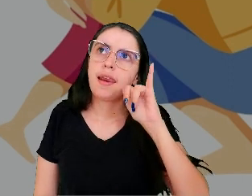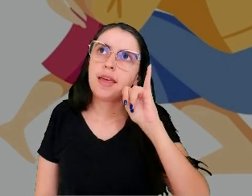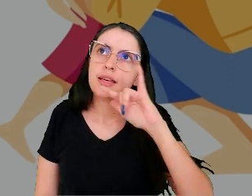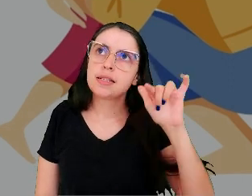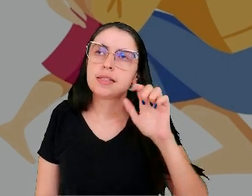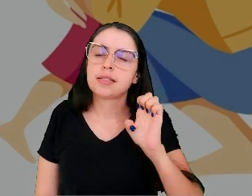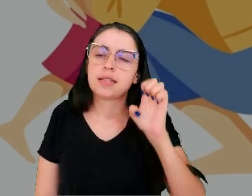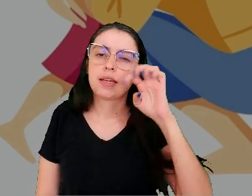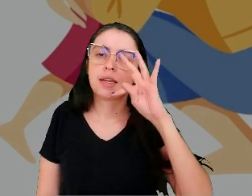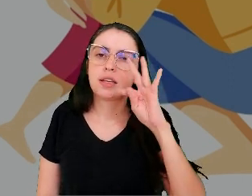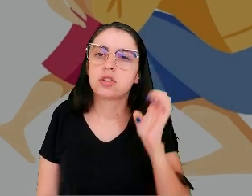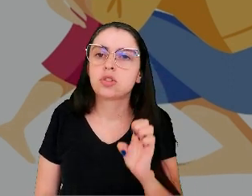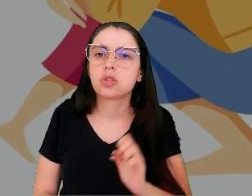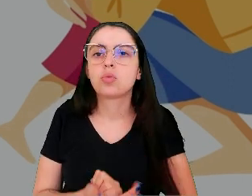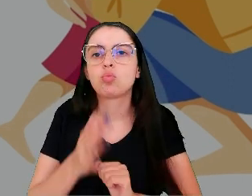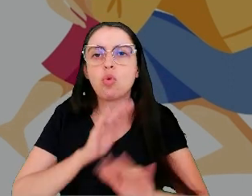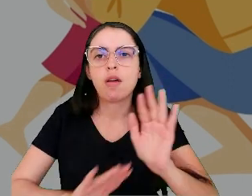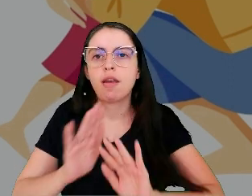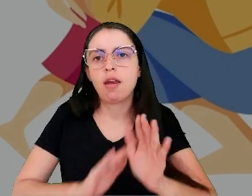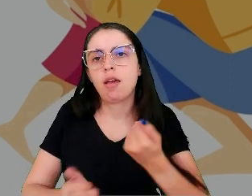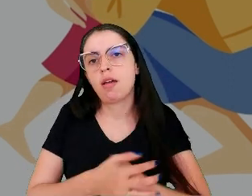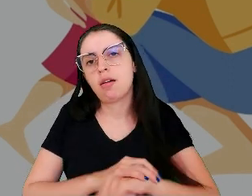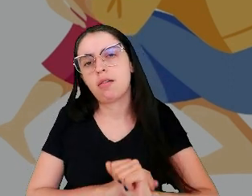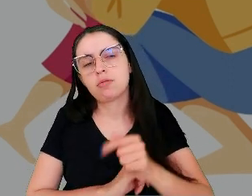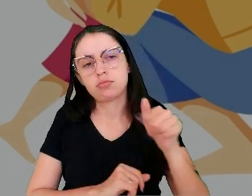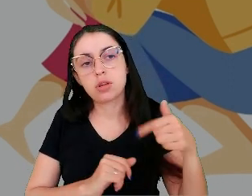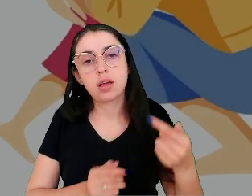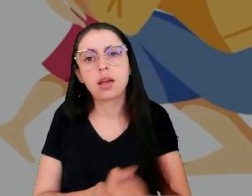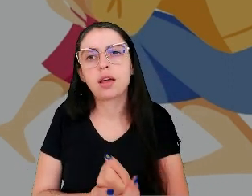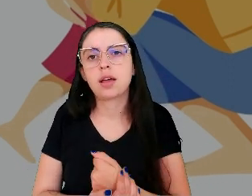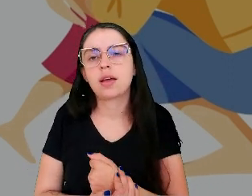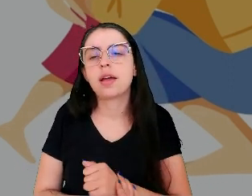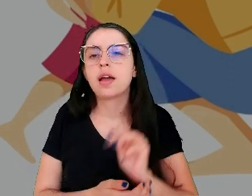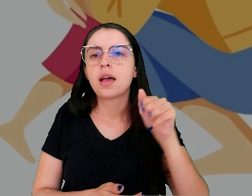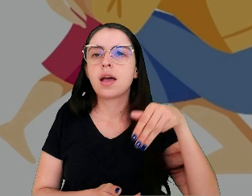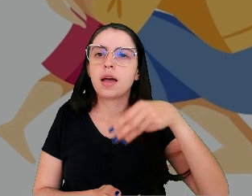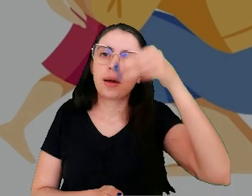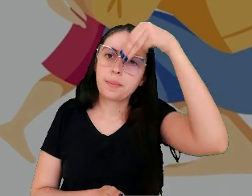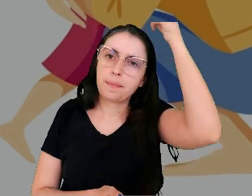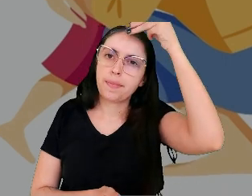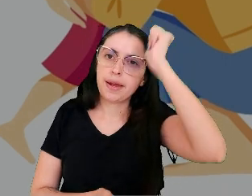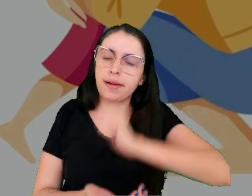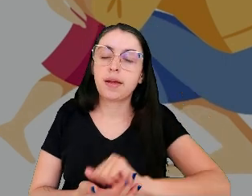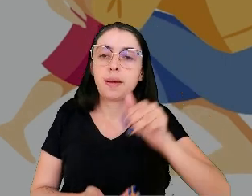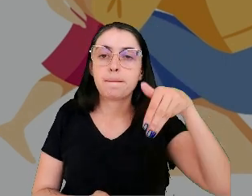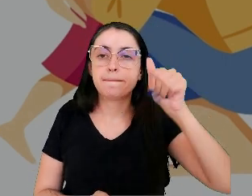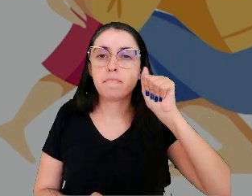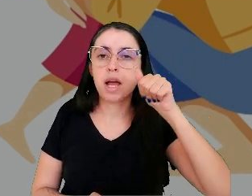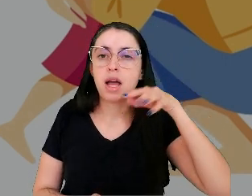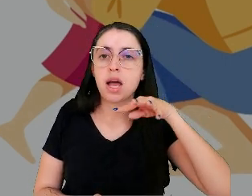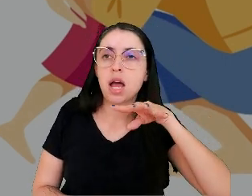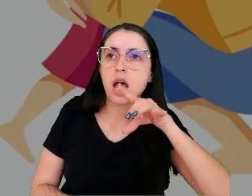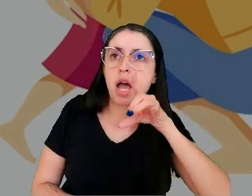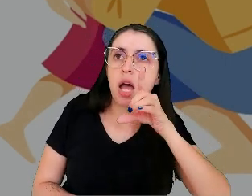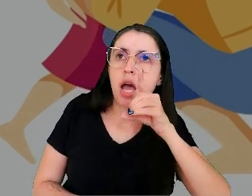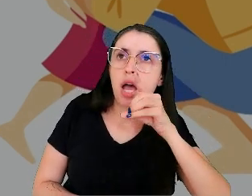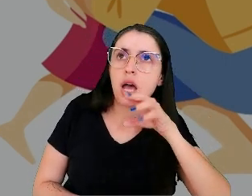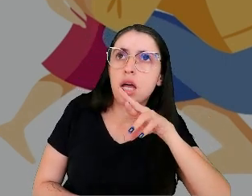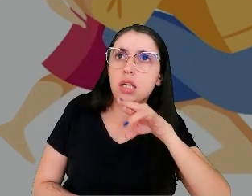Lisete, que cuidou dela na terapia intensiva, para ser madrinha do Heitor, né? A médica que